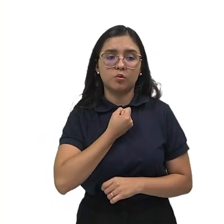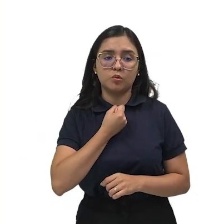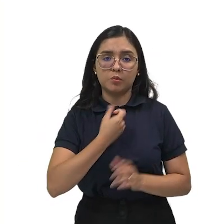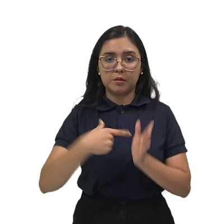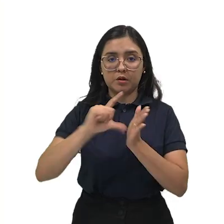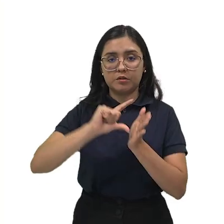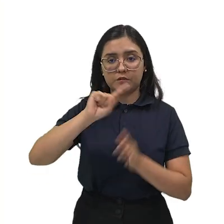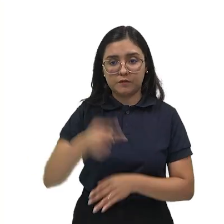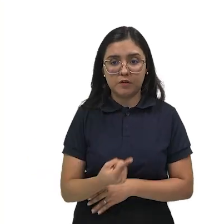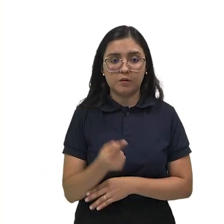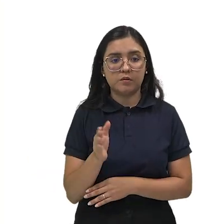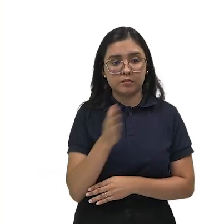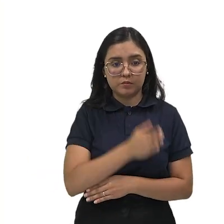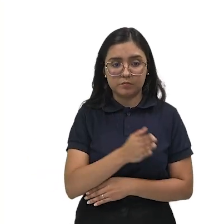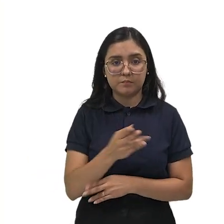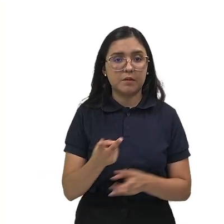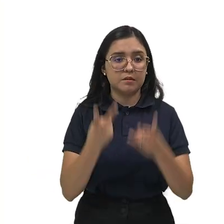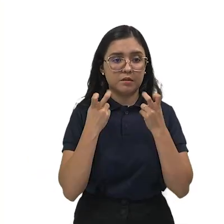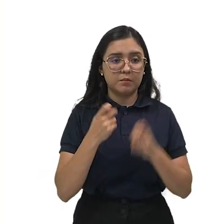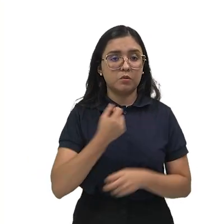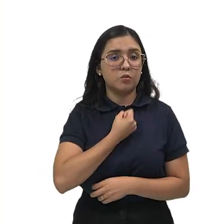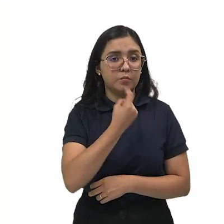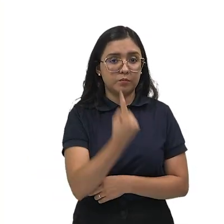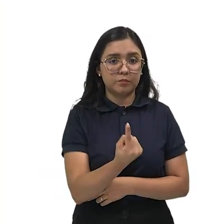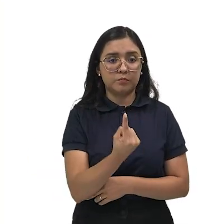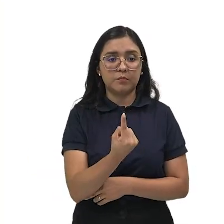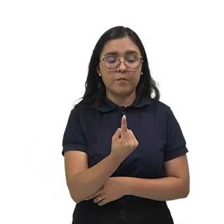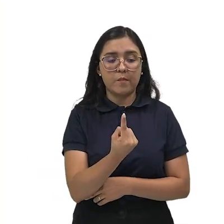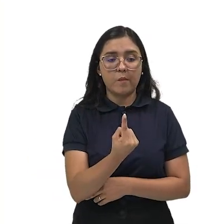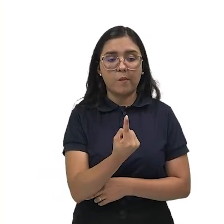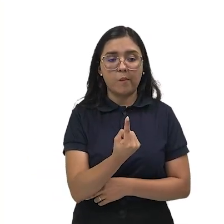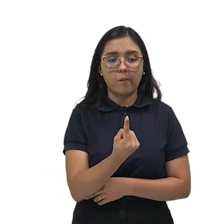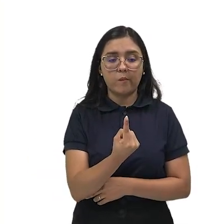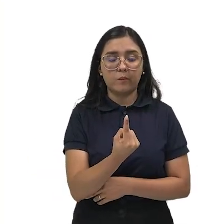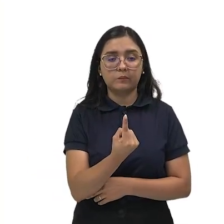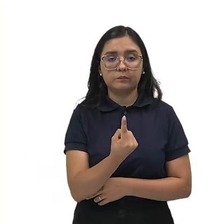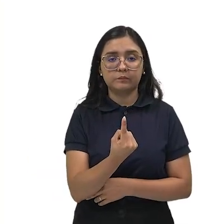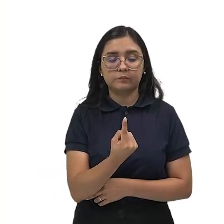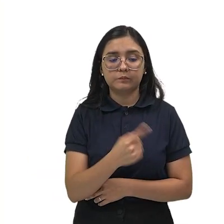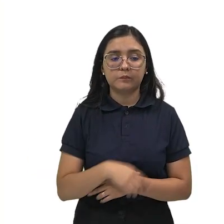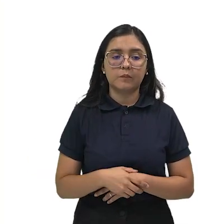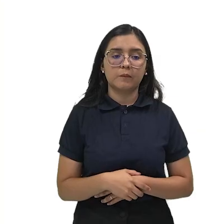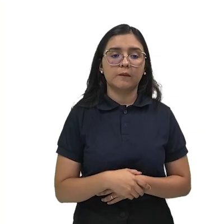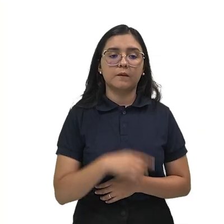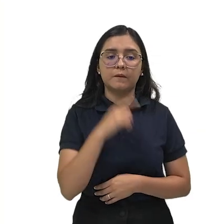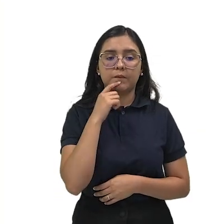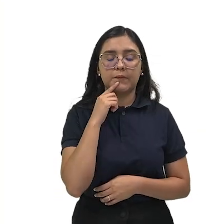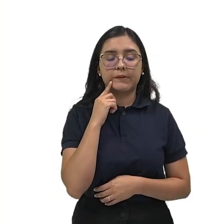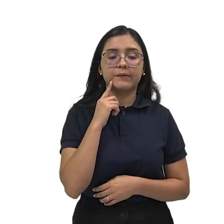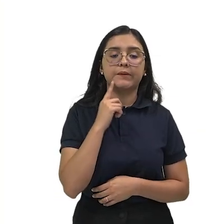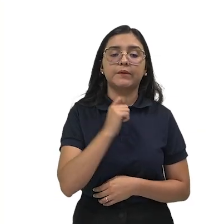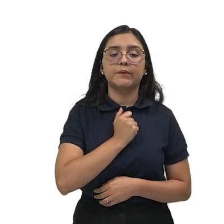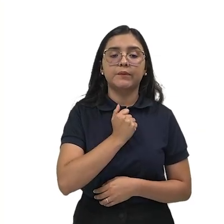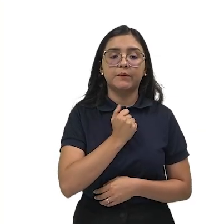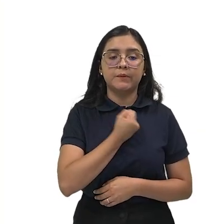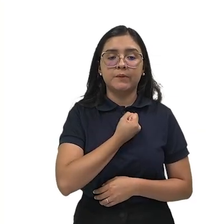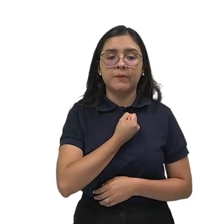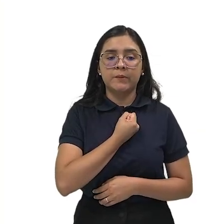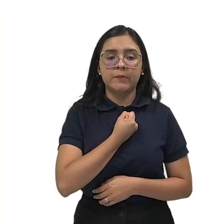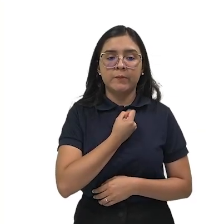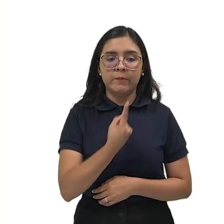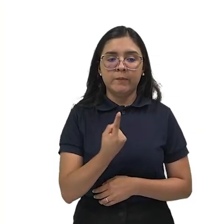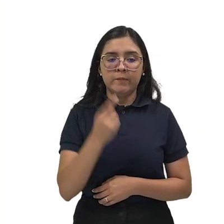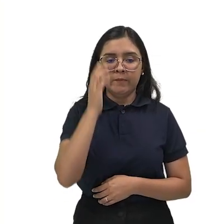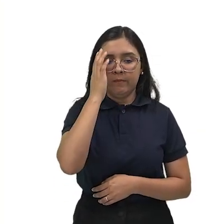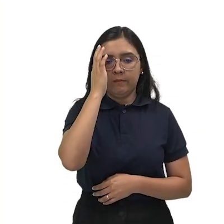inteira, certo? Que é o quê? A parte inteira. A parte inteira é